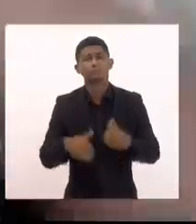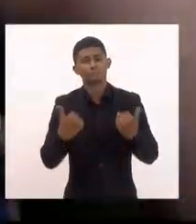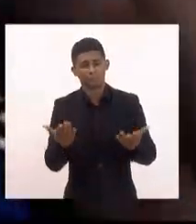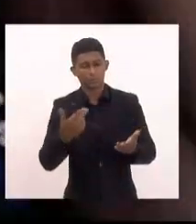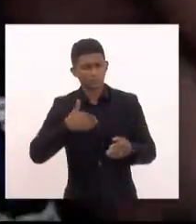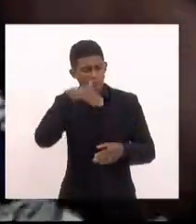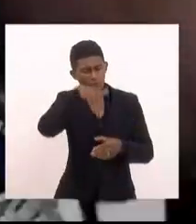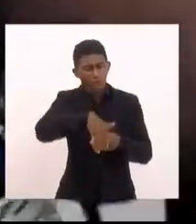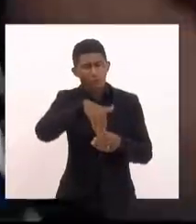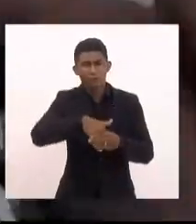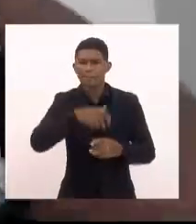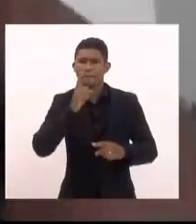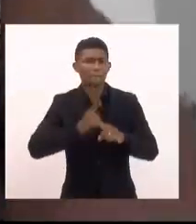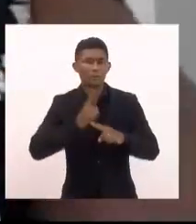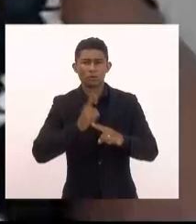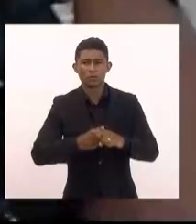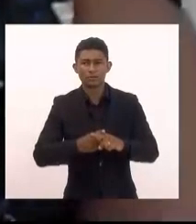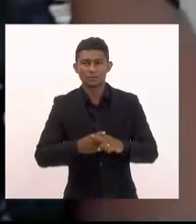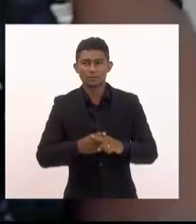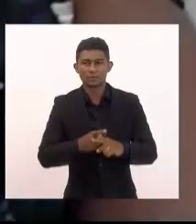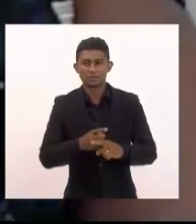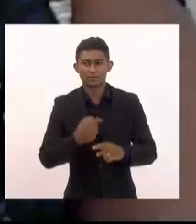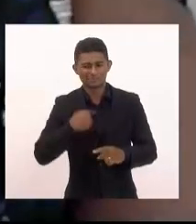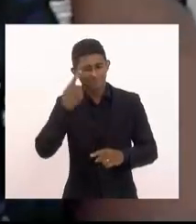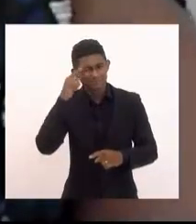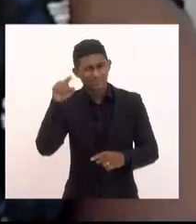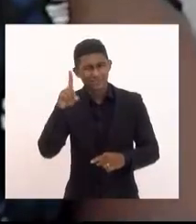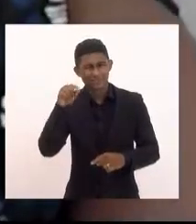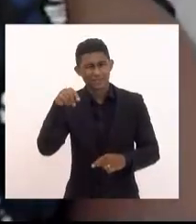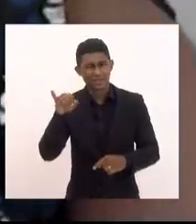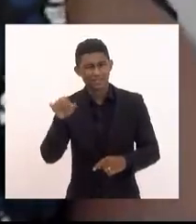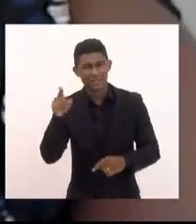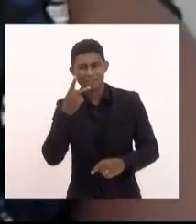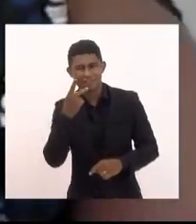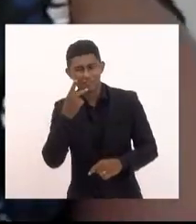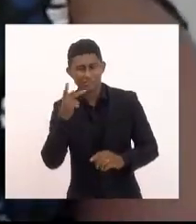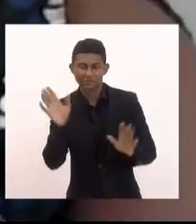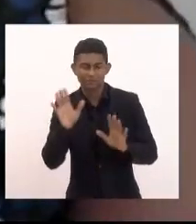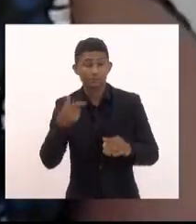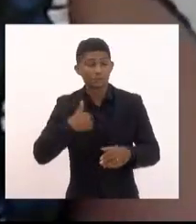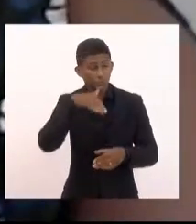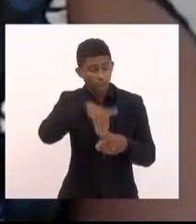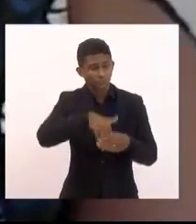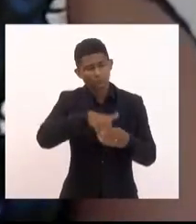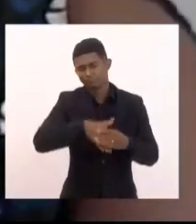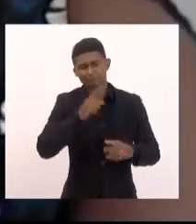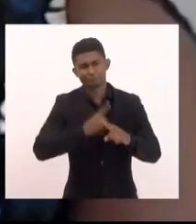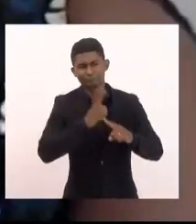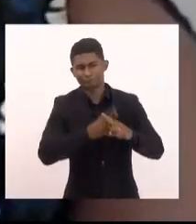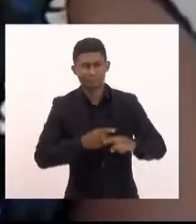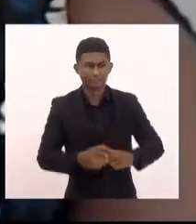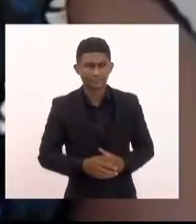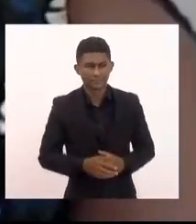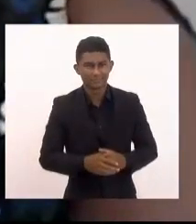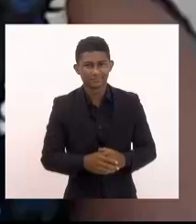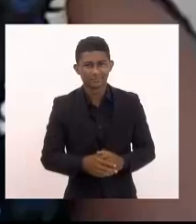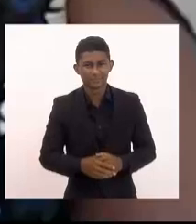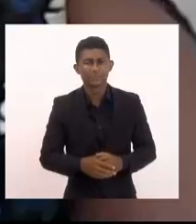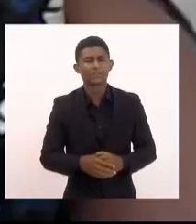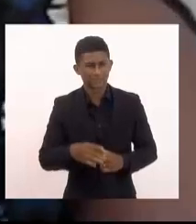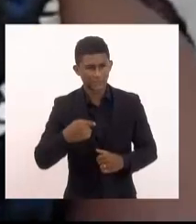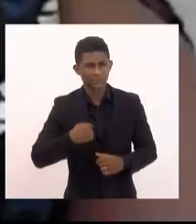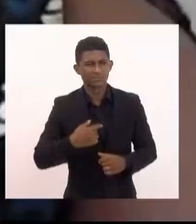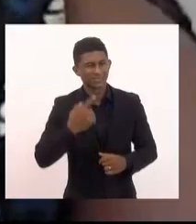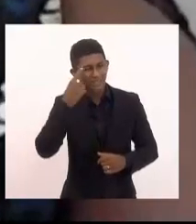voto, até me enrolei, achei que a Dani ia falar na questão de ordem. A declaração de voto vai muito na esteira de um dos pontos que eu trouxe